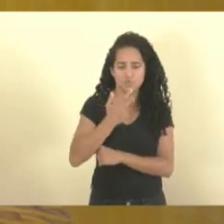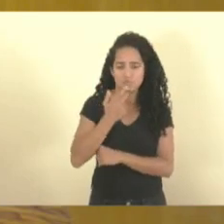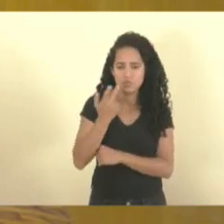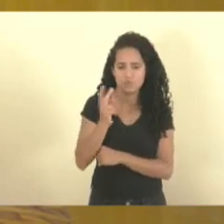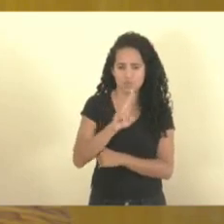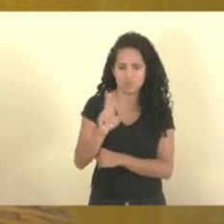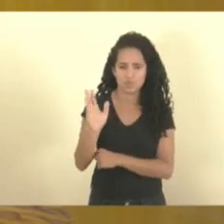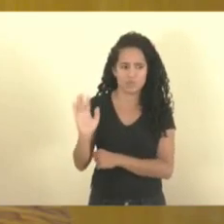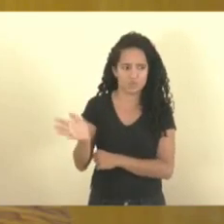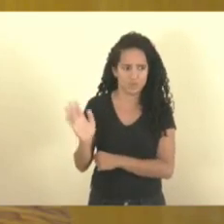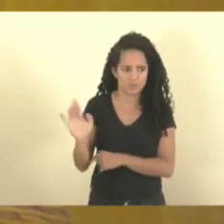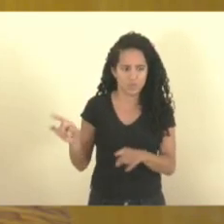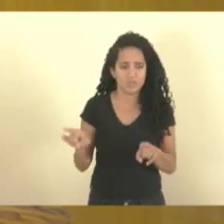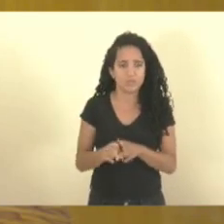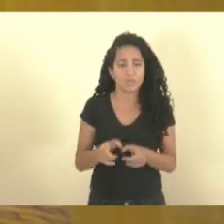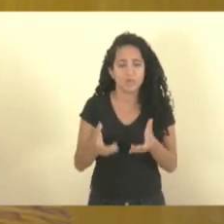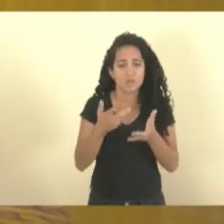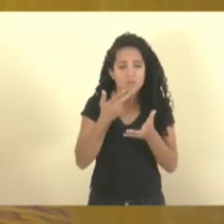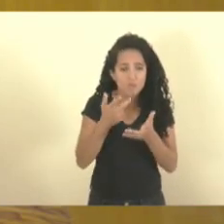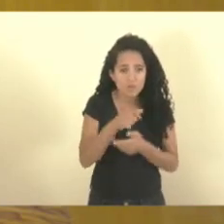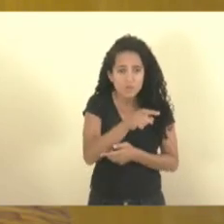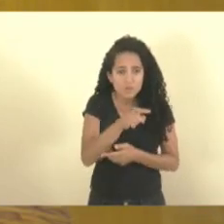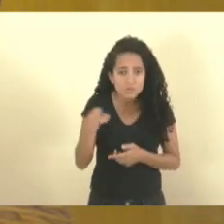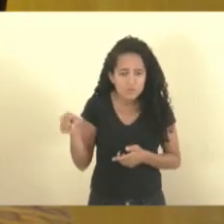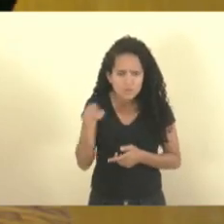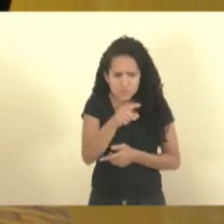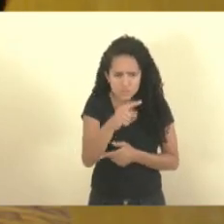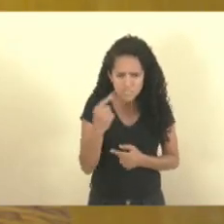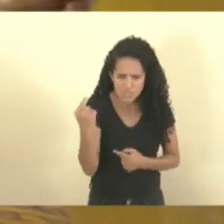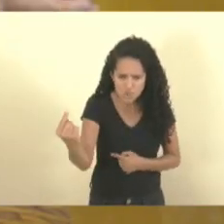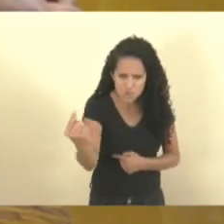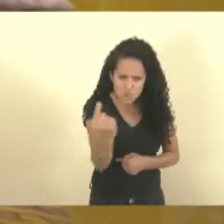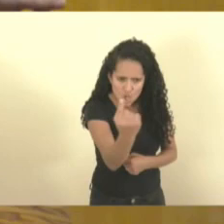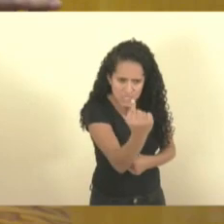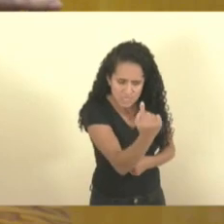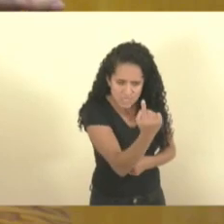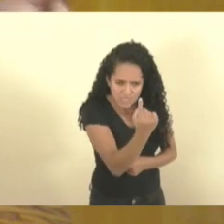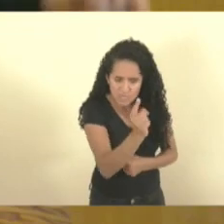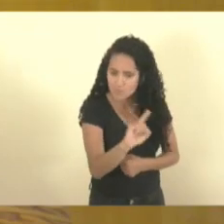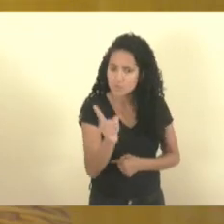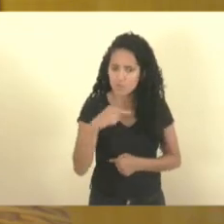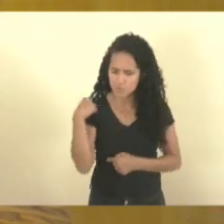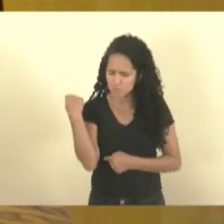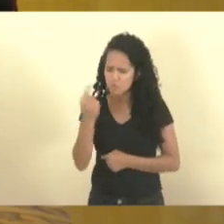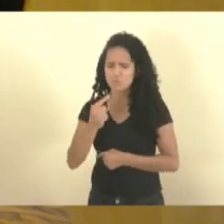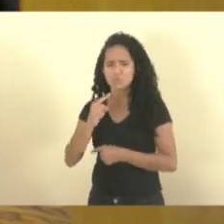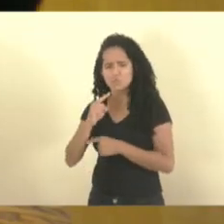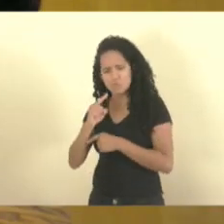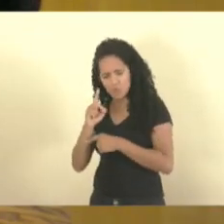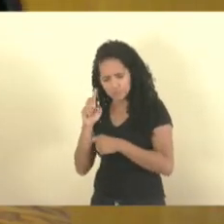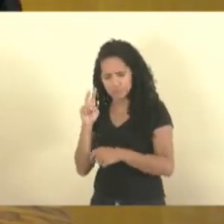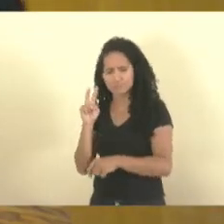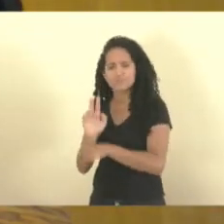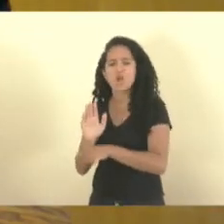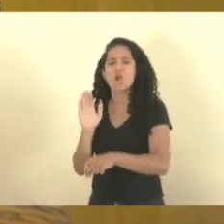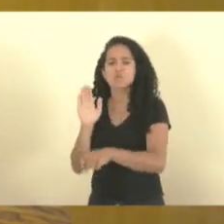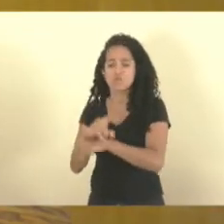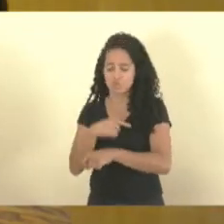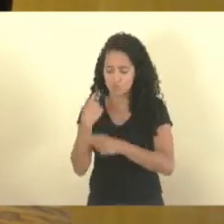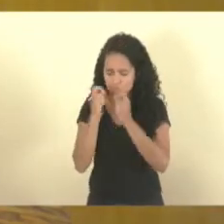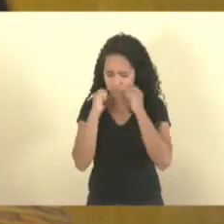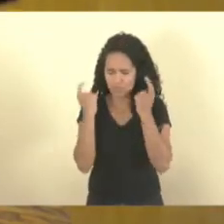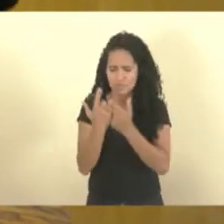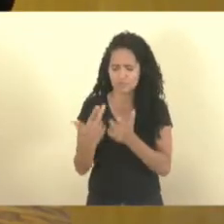dela, né? Dizer para vocês que vocês não estão sozinhos, não. A Assembleia Legislativa tem